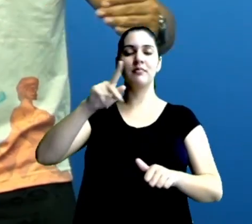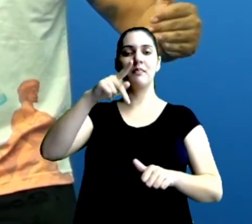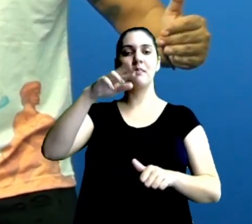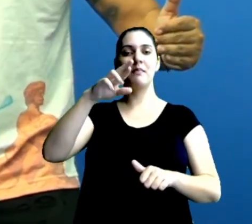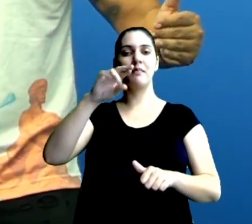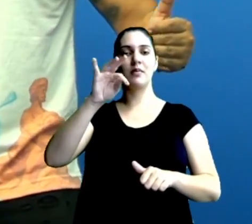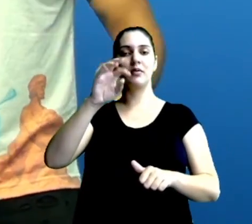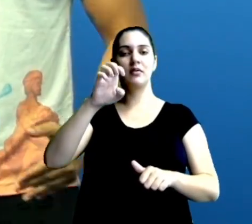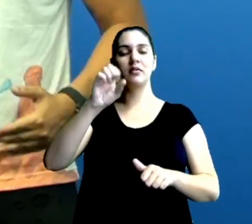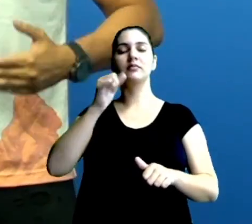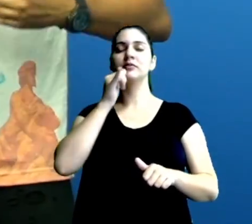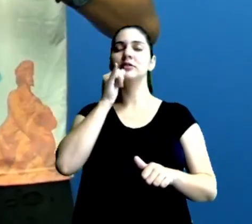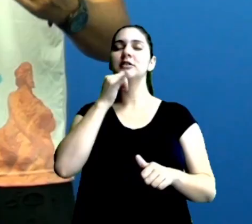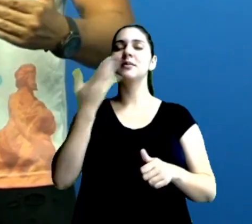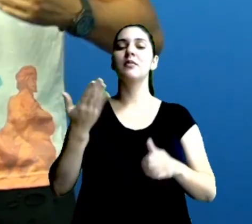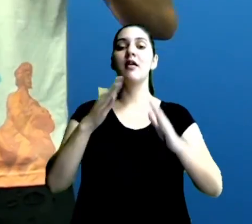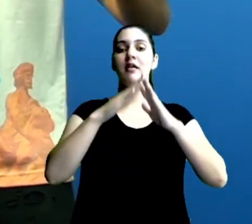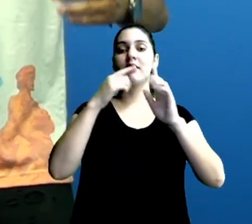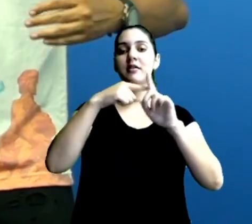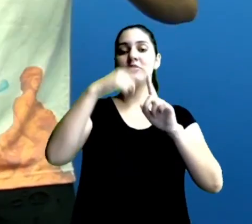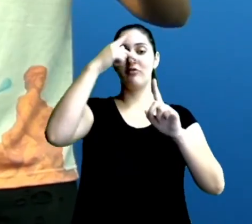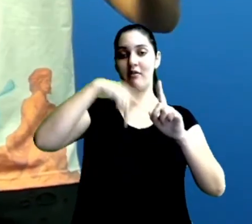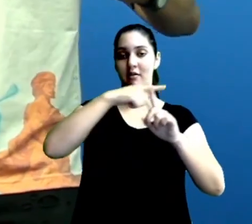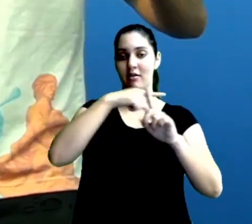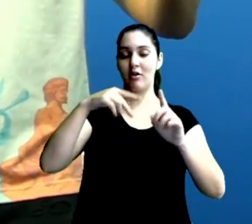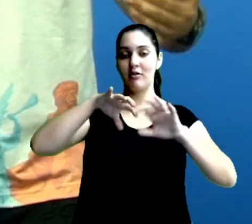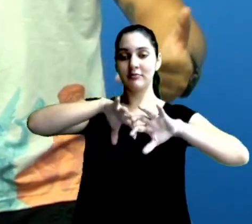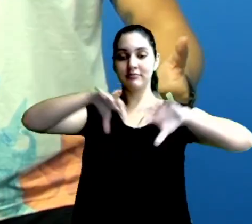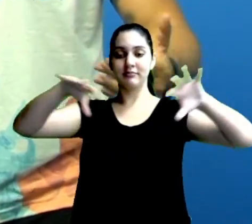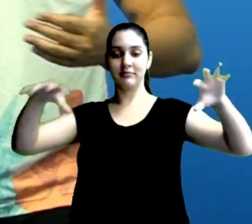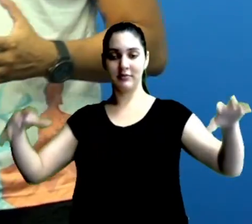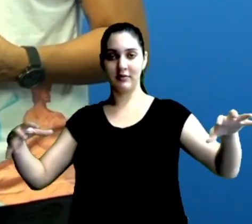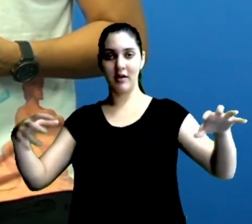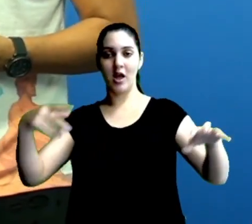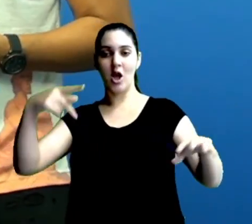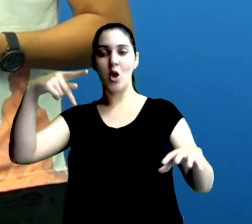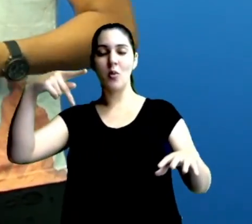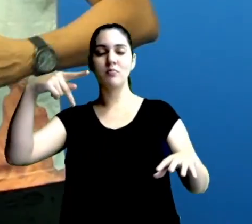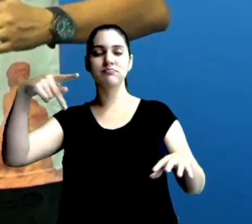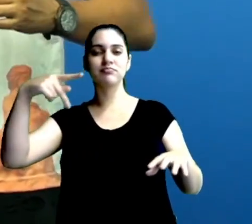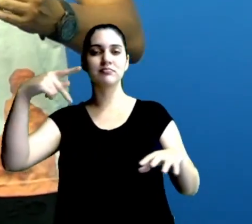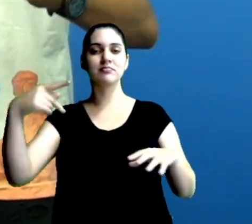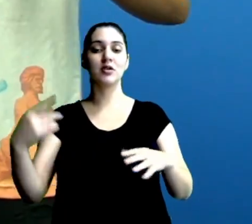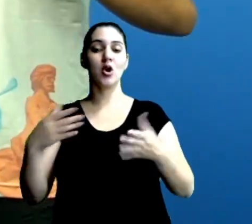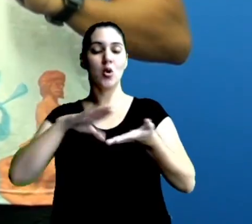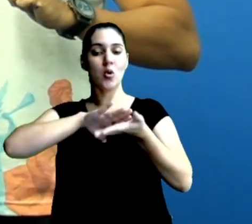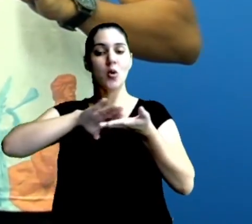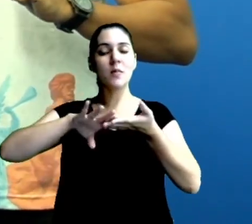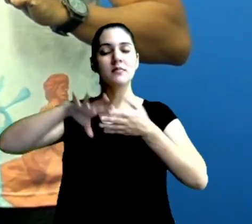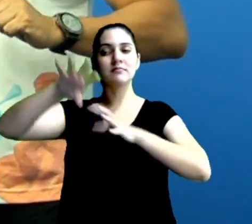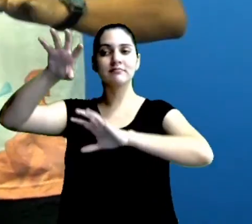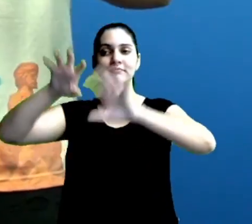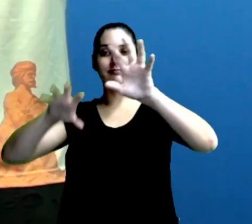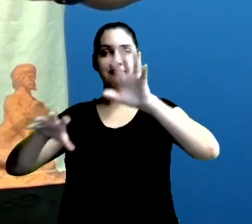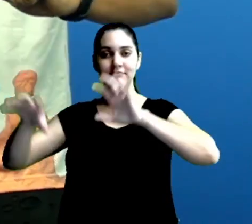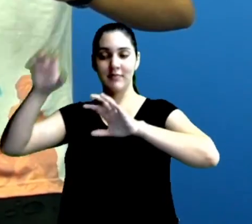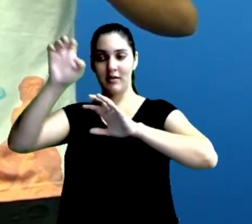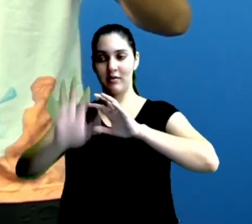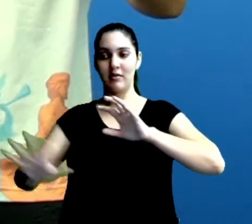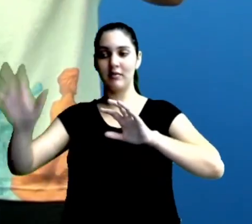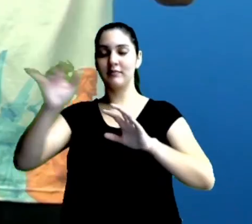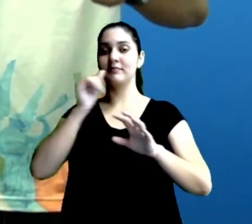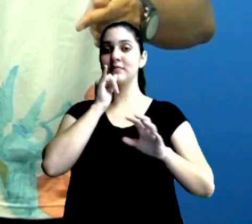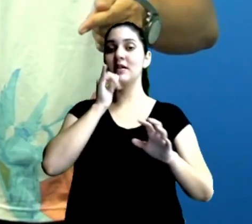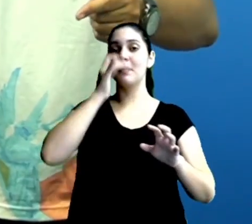foi dividida e os protestantes começaram a se expandir pela Europa. E os católicos, sabendo